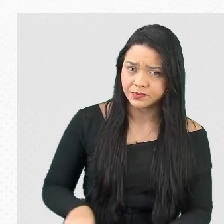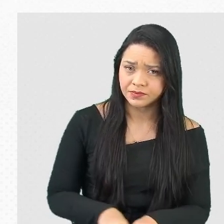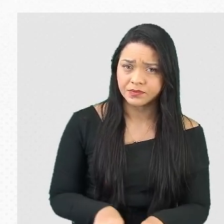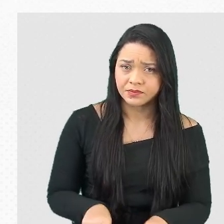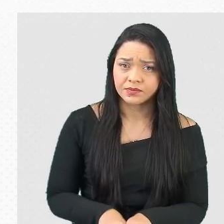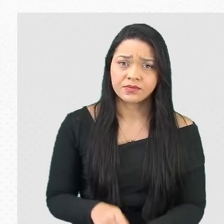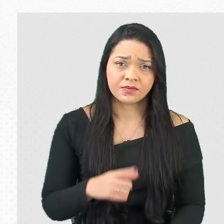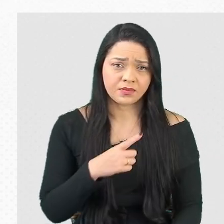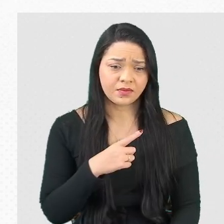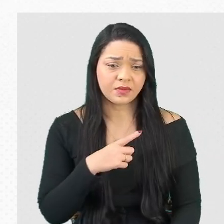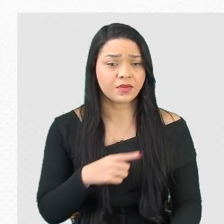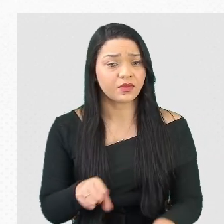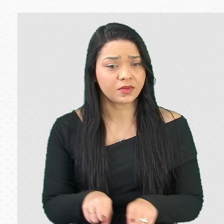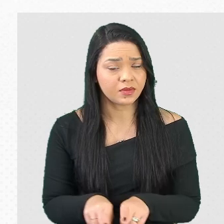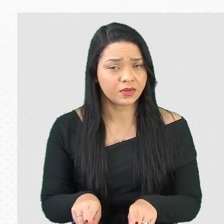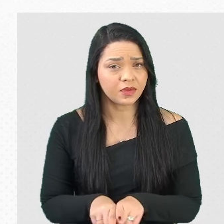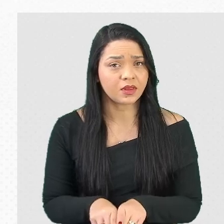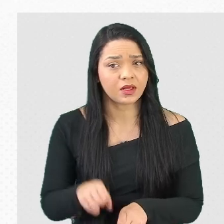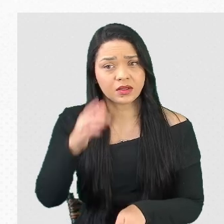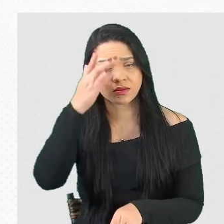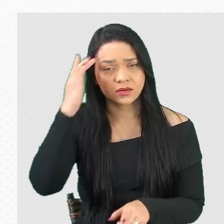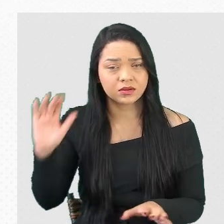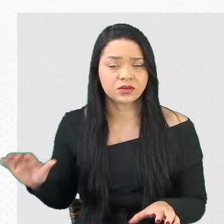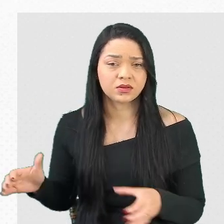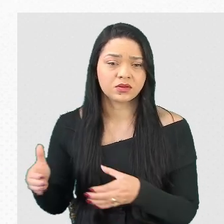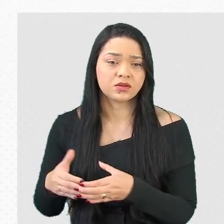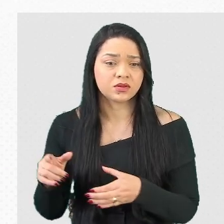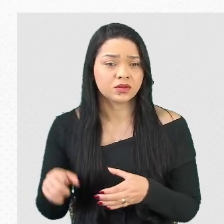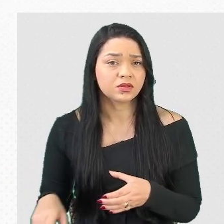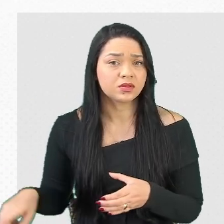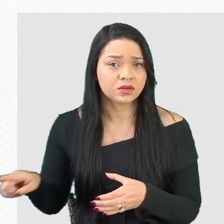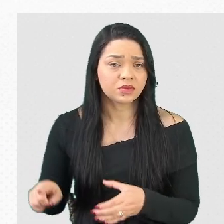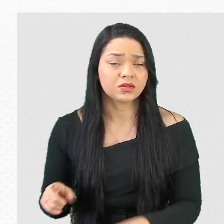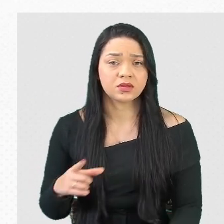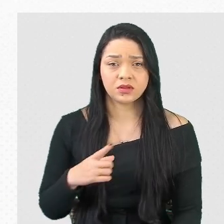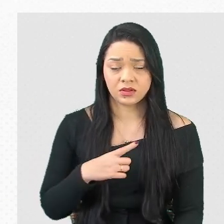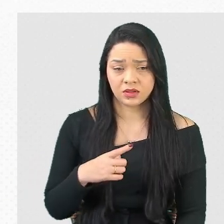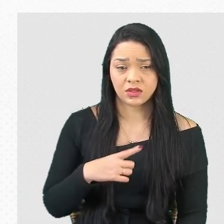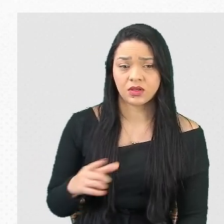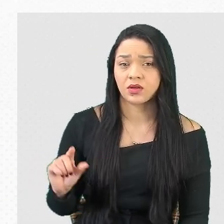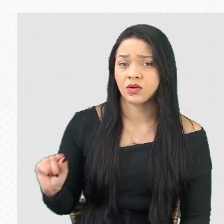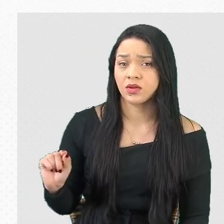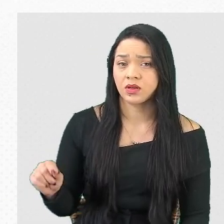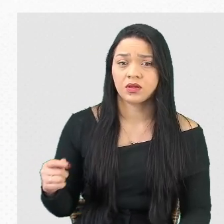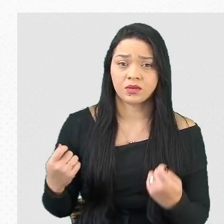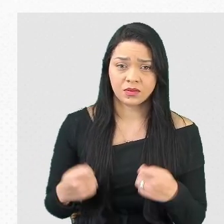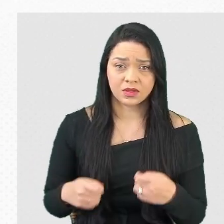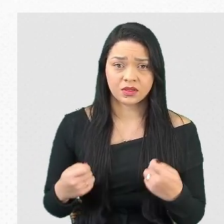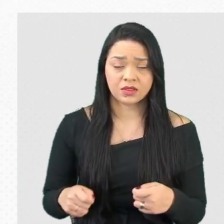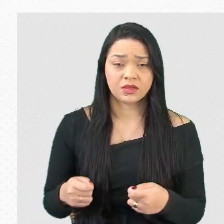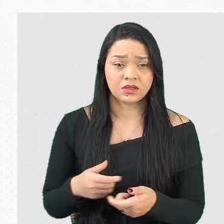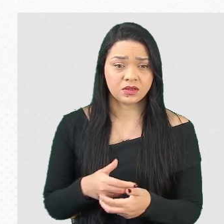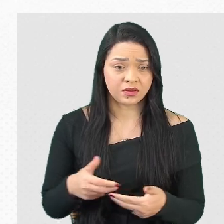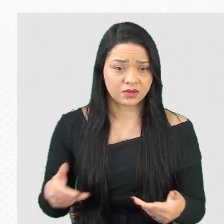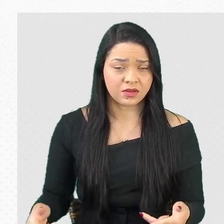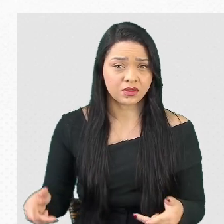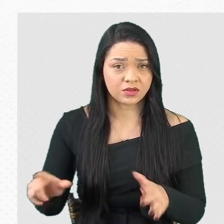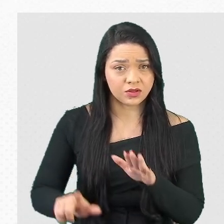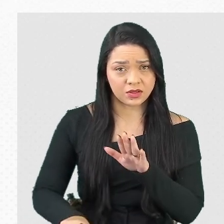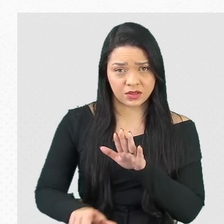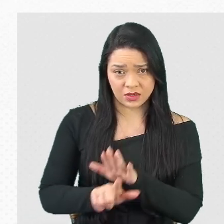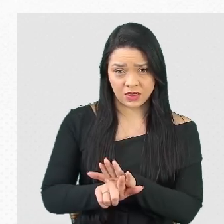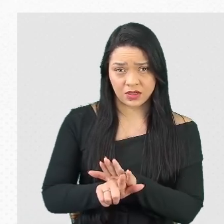poder monárquico e os seus súditos. E esse contrato deveria estar regido a partir de, claro, de leis